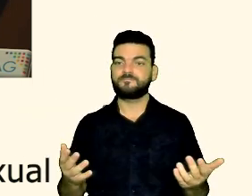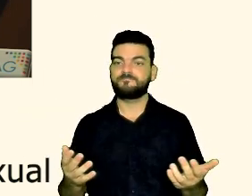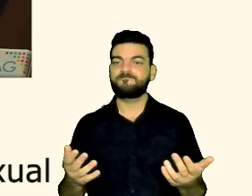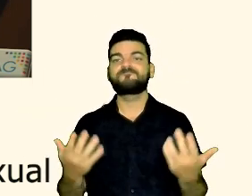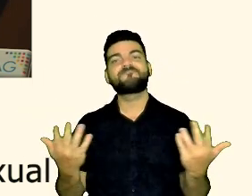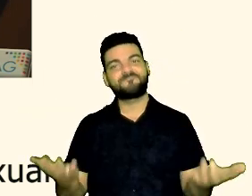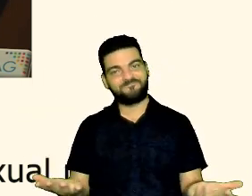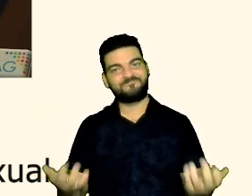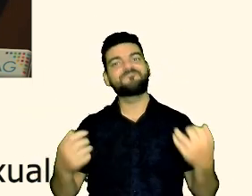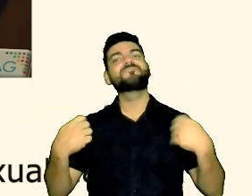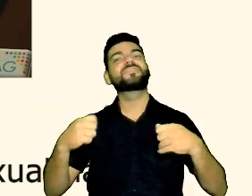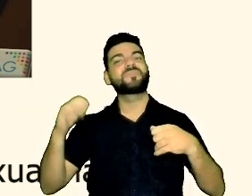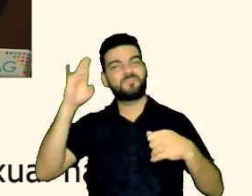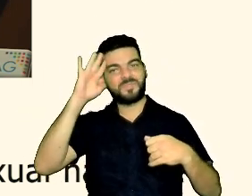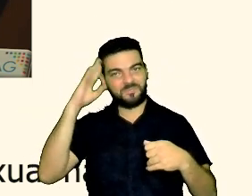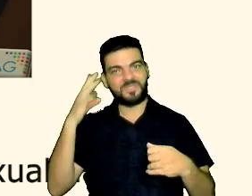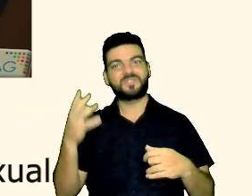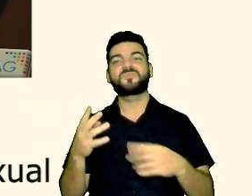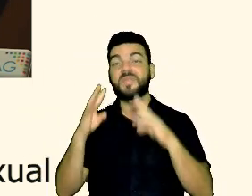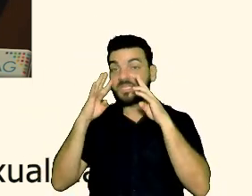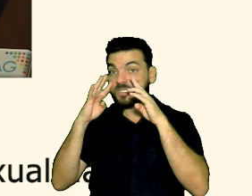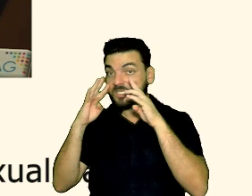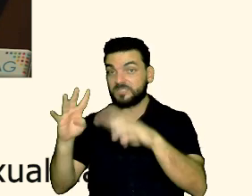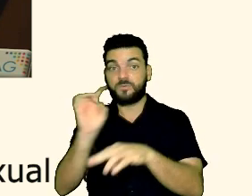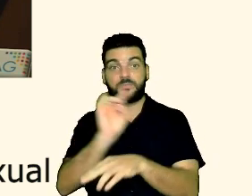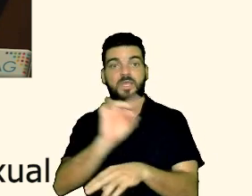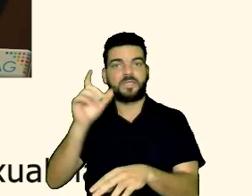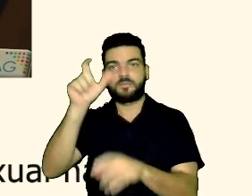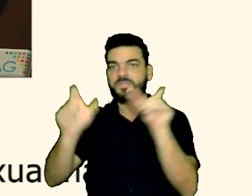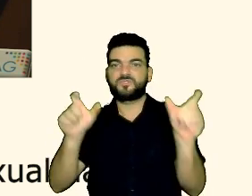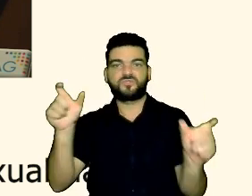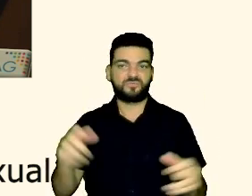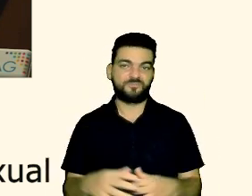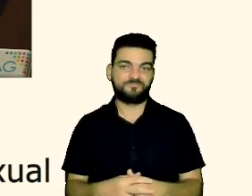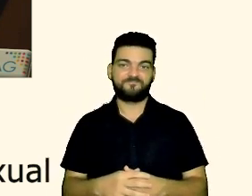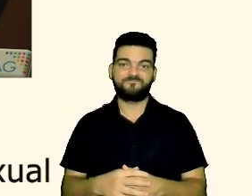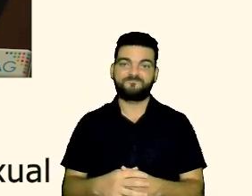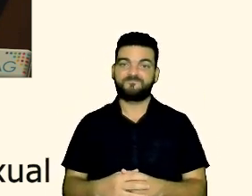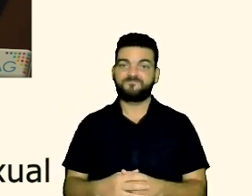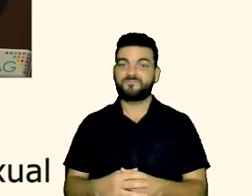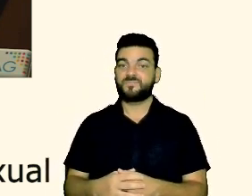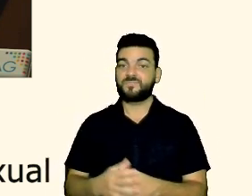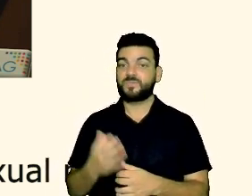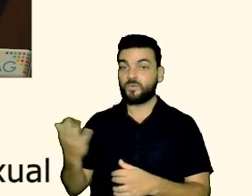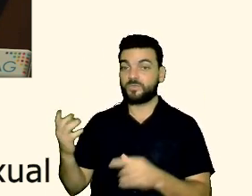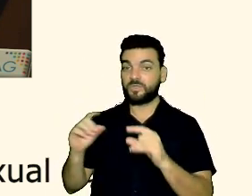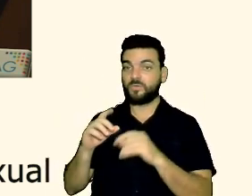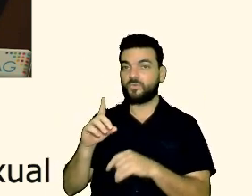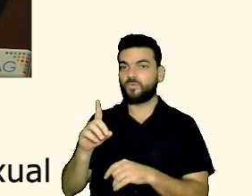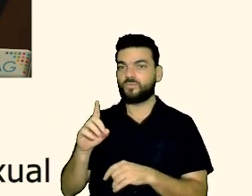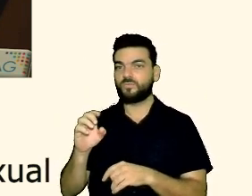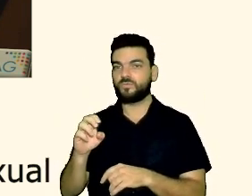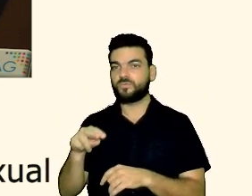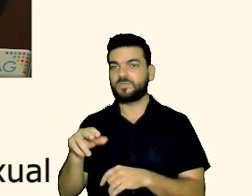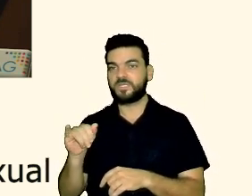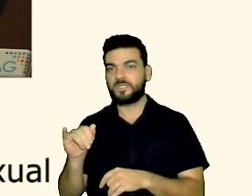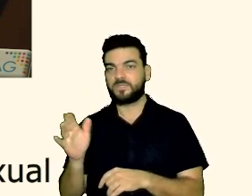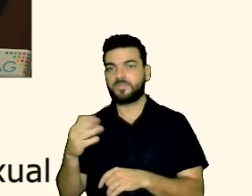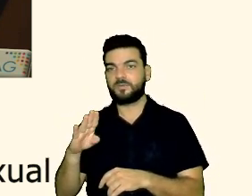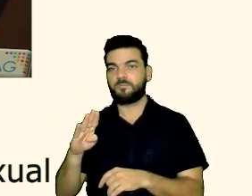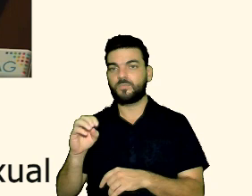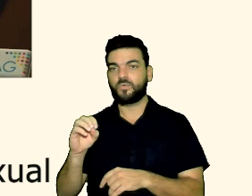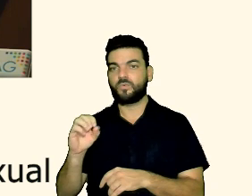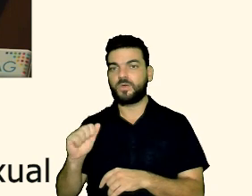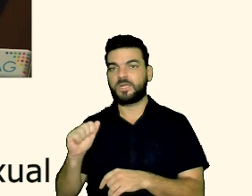como fala aqui o Danny Boak, eu acho que é um autor bem legal, que fala de empatia como ninguém, né? E ele fala que